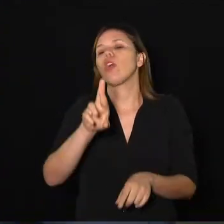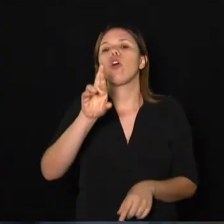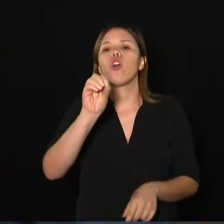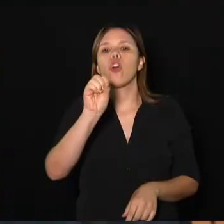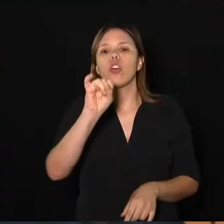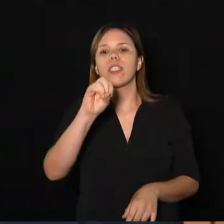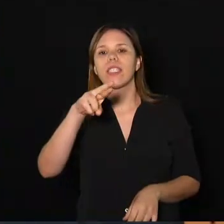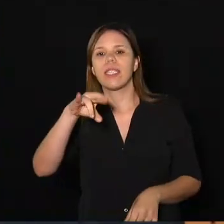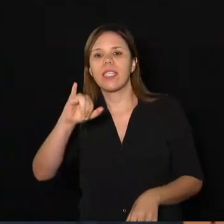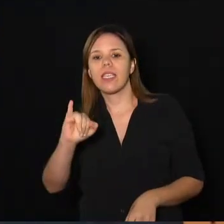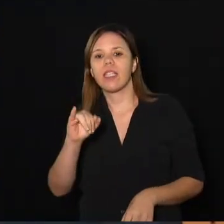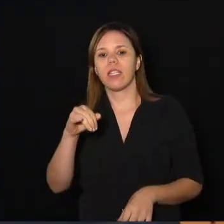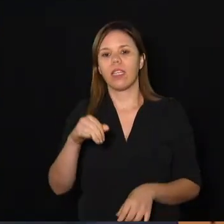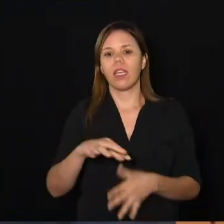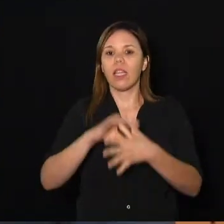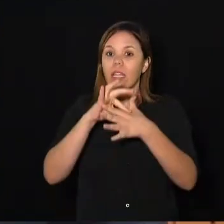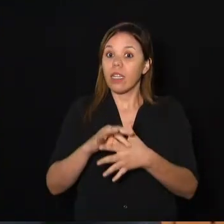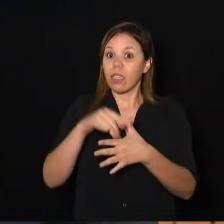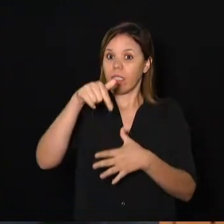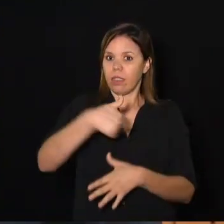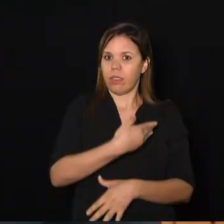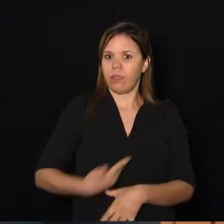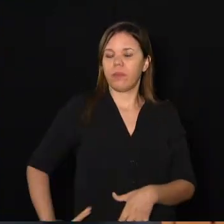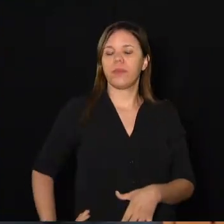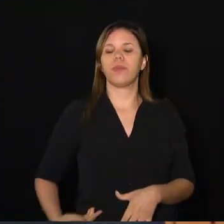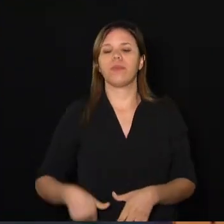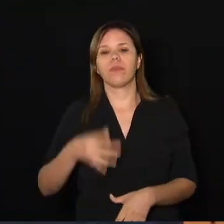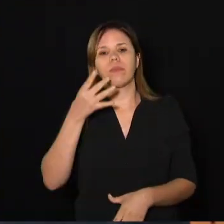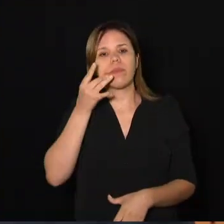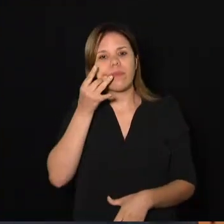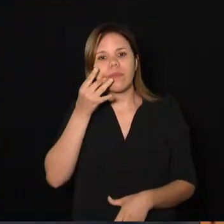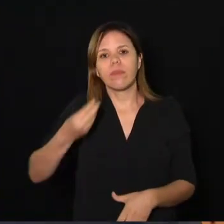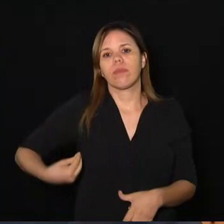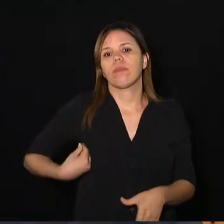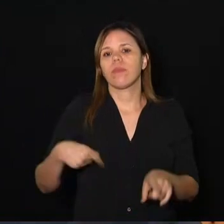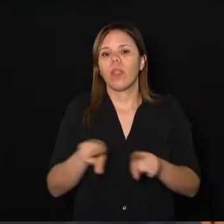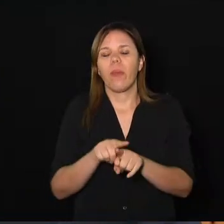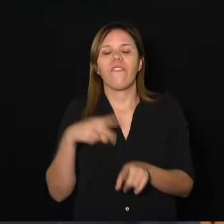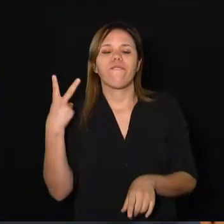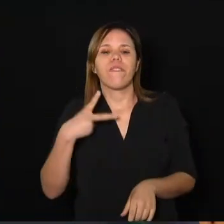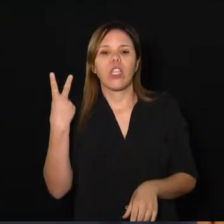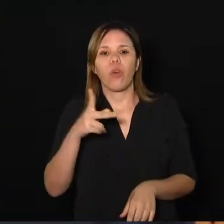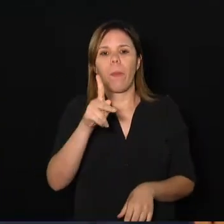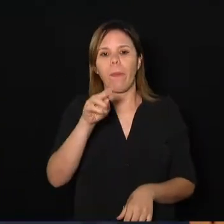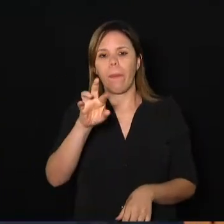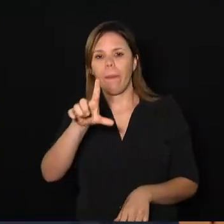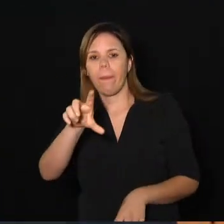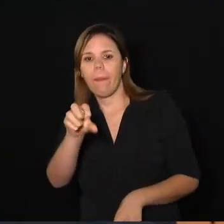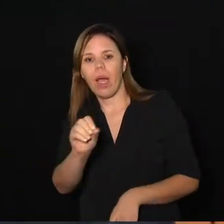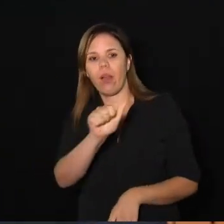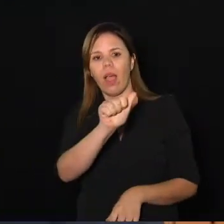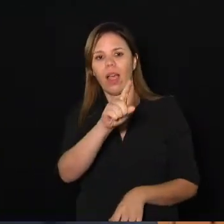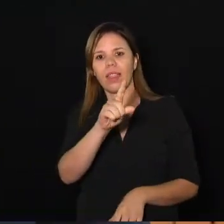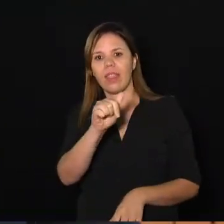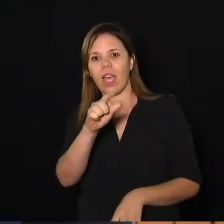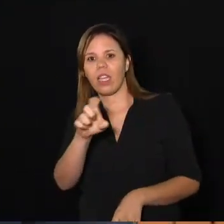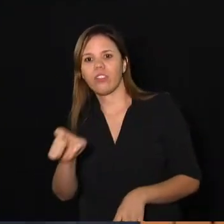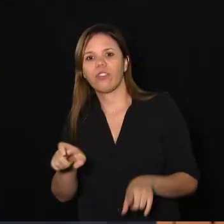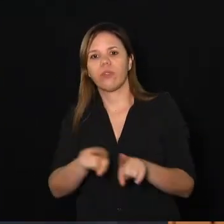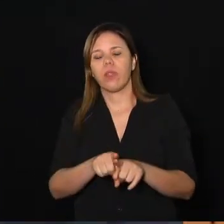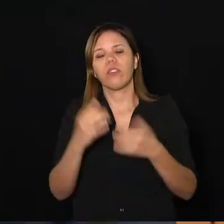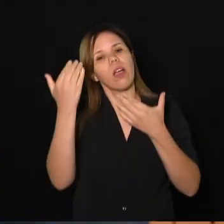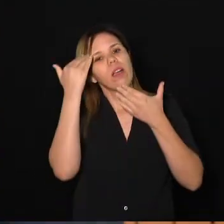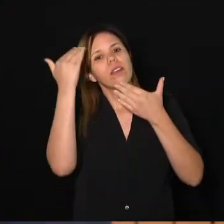governo que se faz presente aqui nesse momento o vereador Paulo Haddad vice-líder de governo também o qual eu já